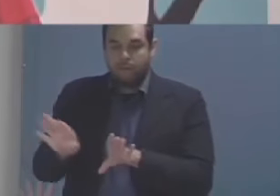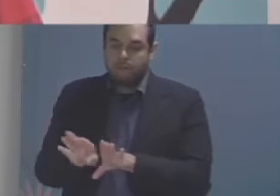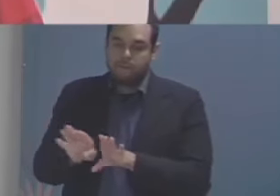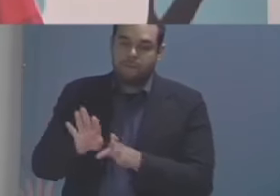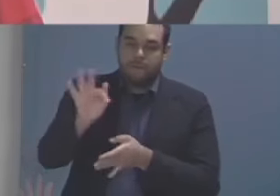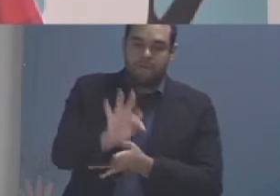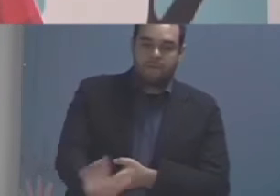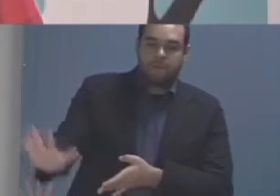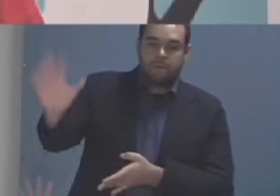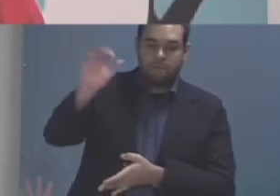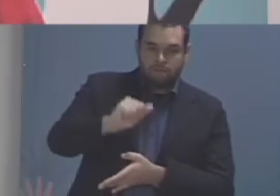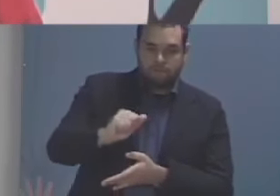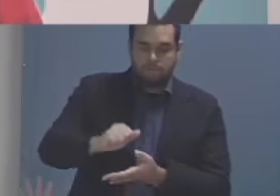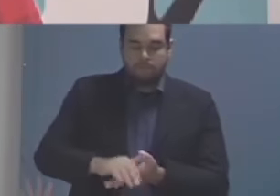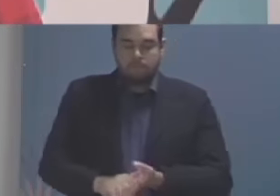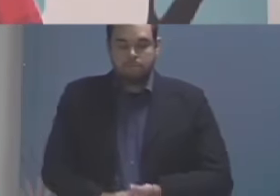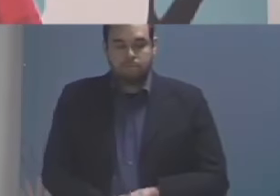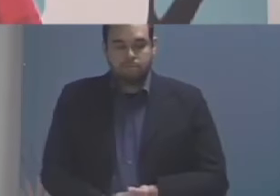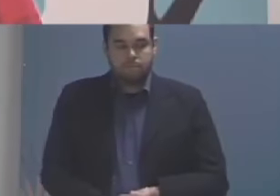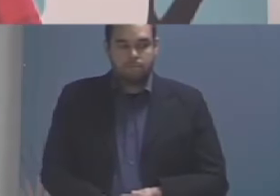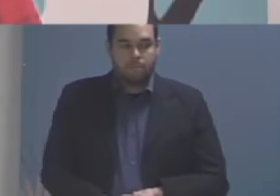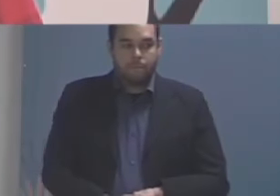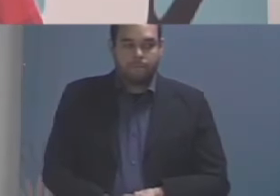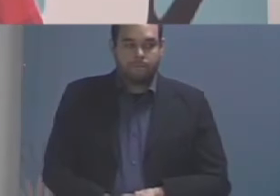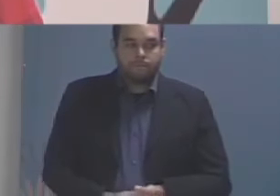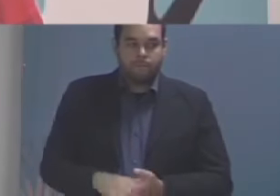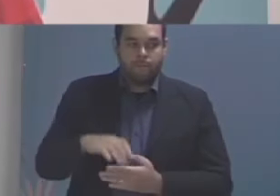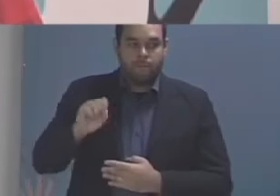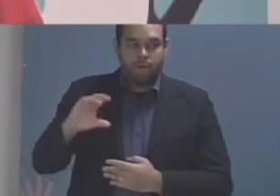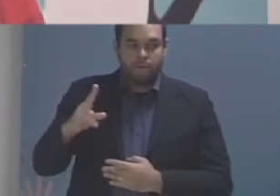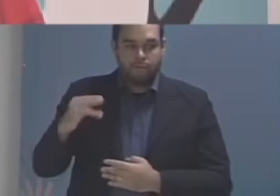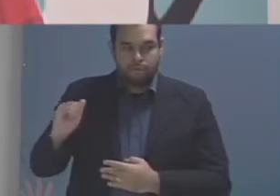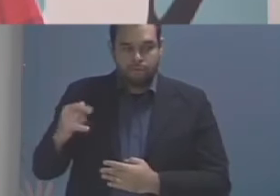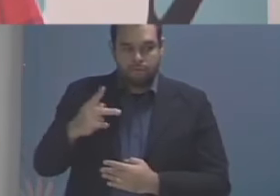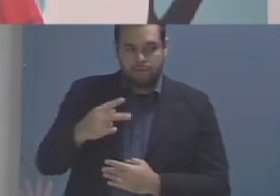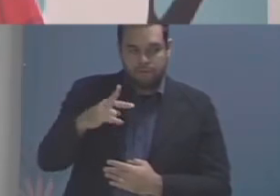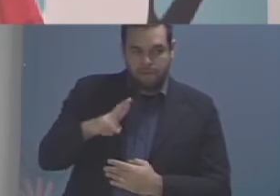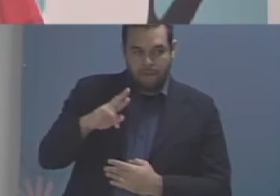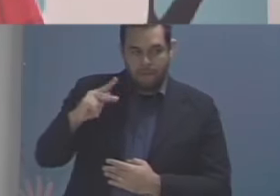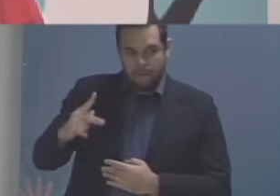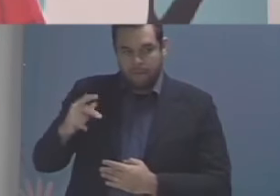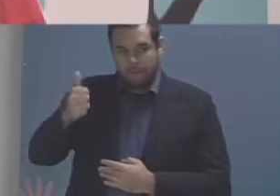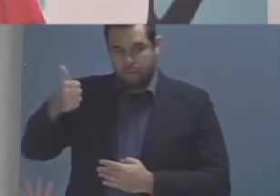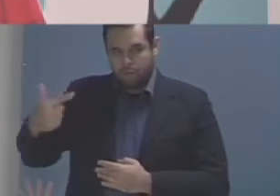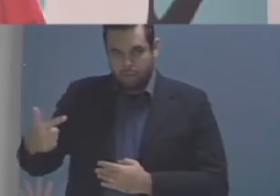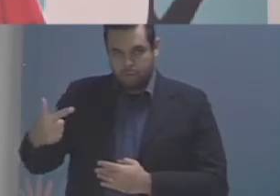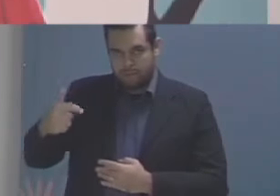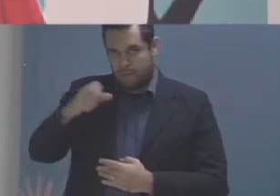federal? Anderson Luiz Schuch, CRP 12, Santa Catarina,